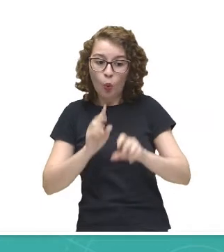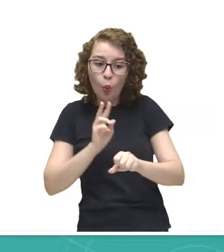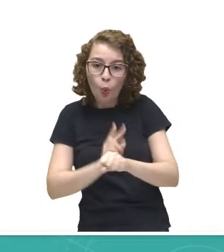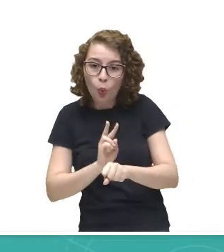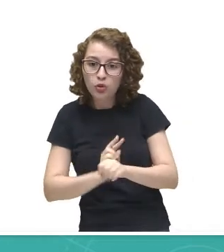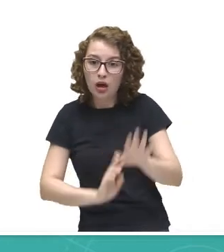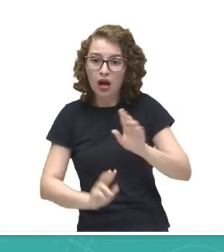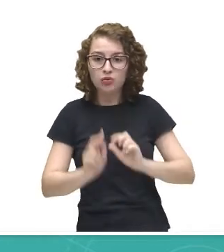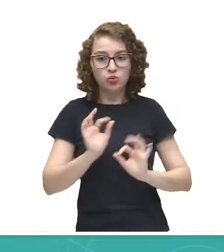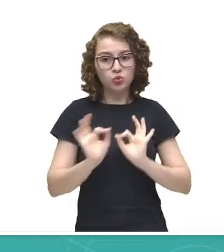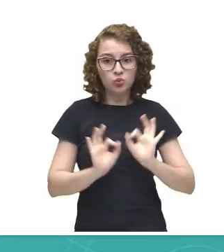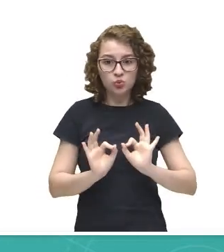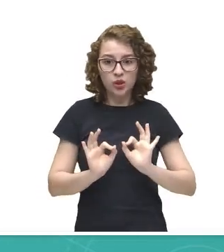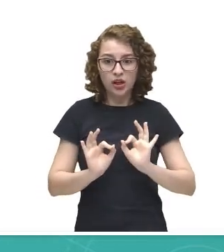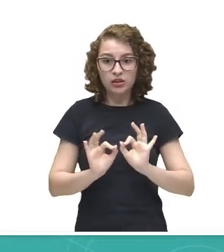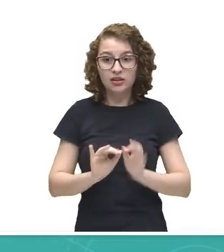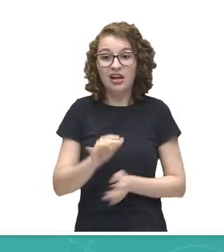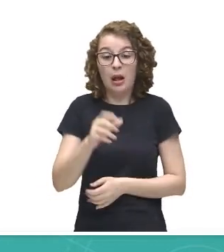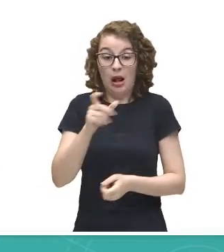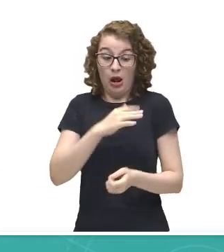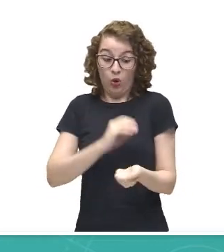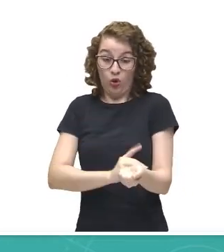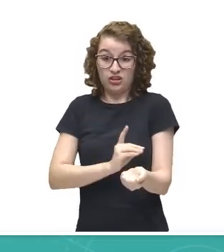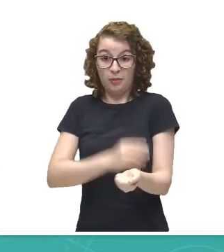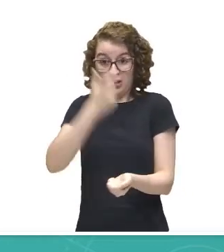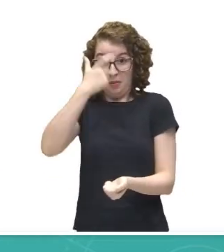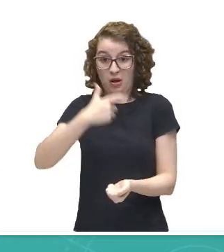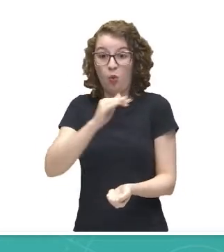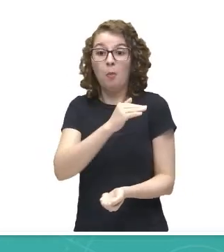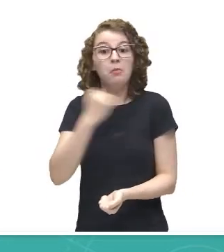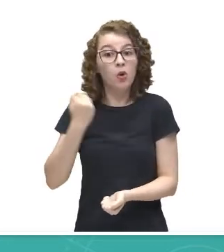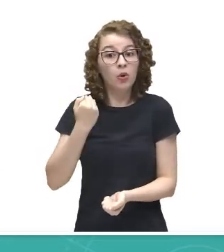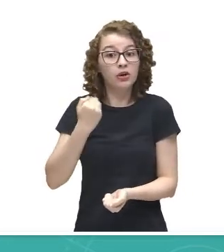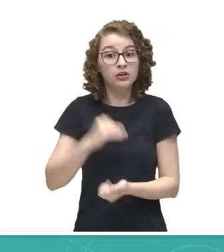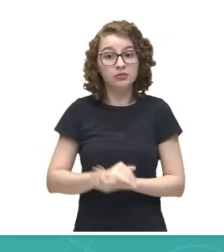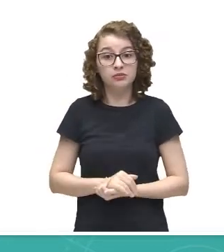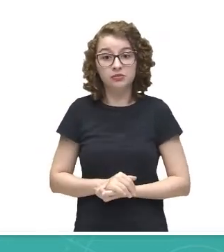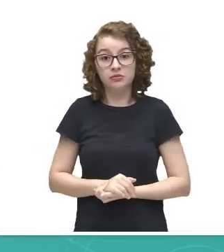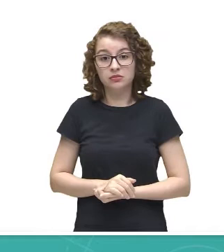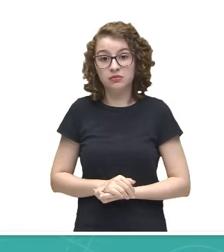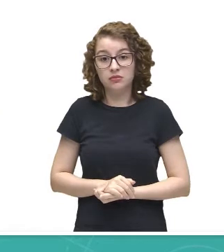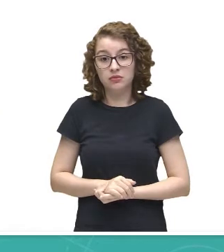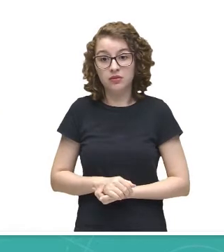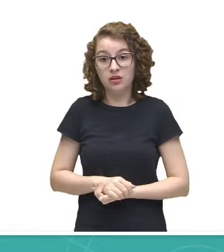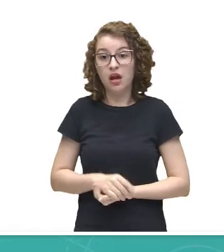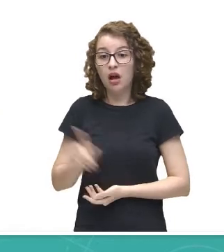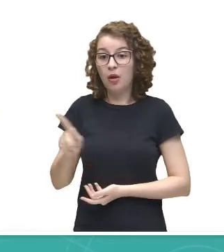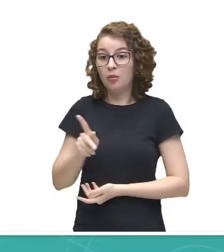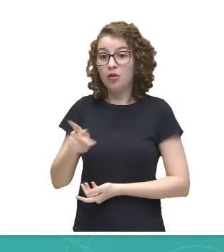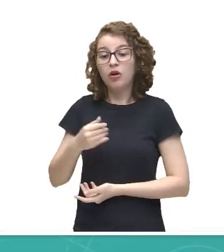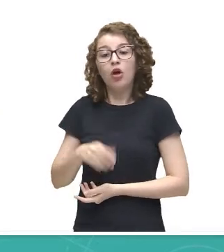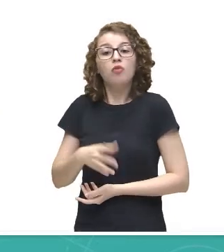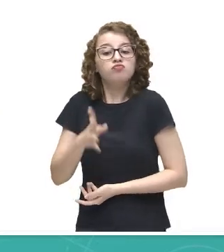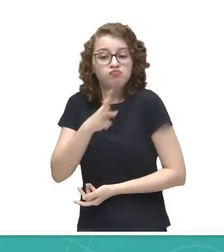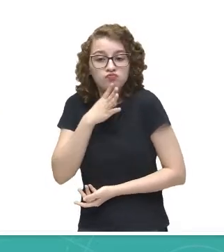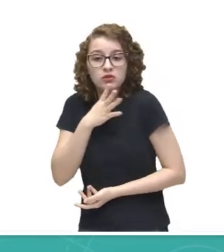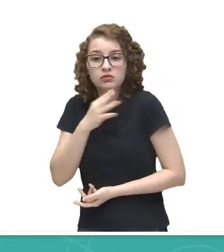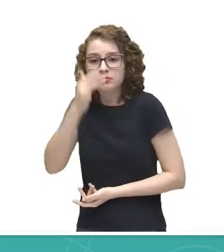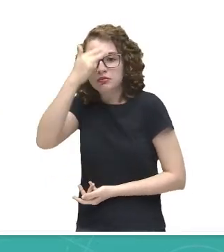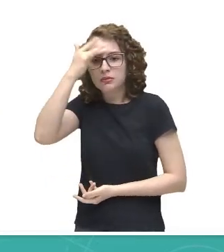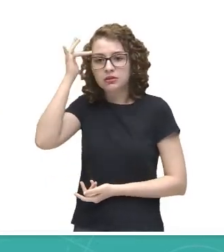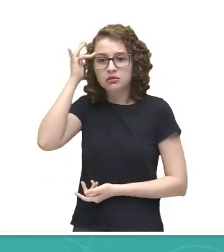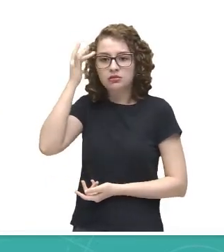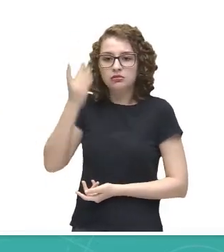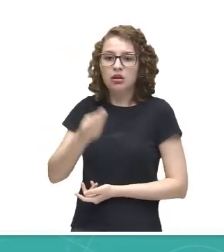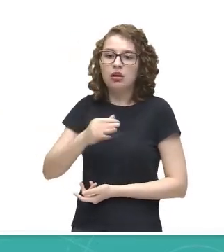sabia? Eu já tive pessoas próximas que foram, né, que não cuidaram dessa patologia e acabaram, né,